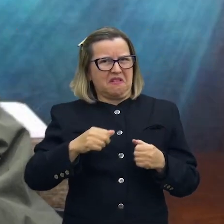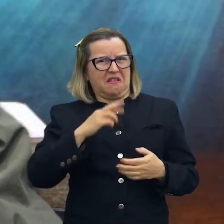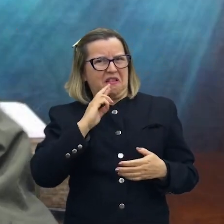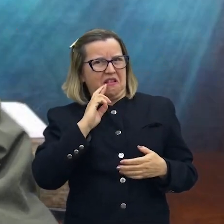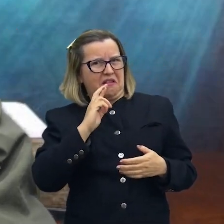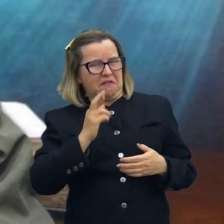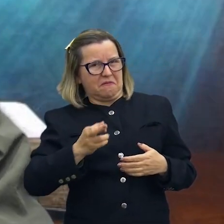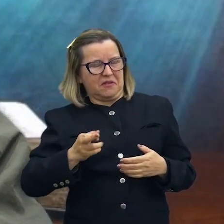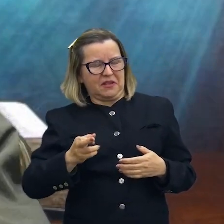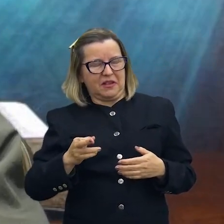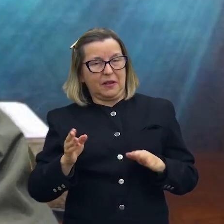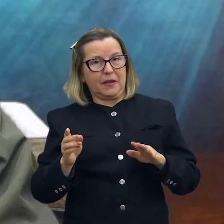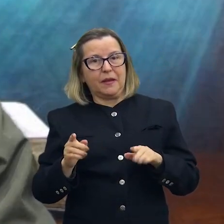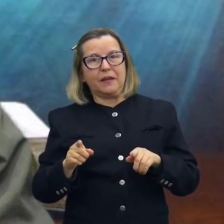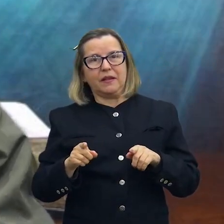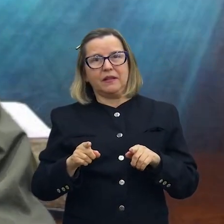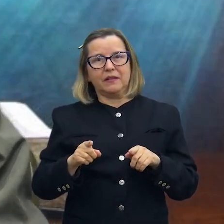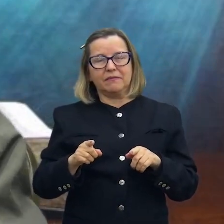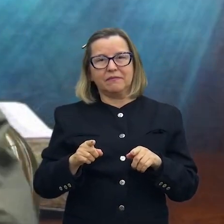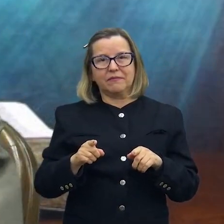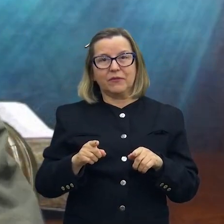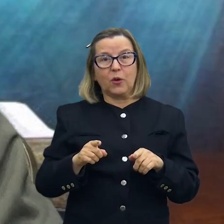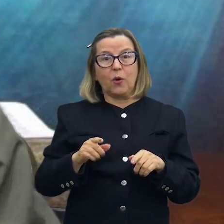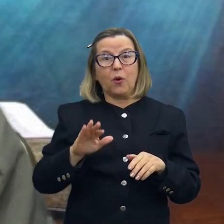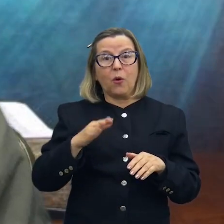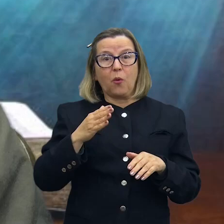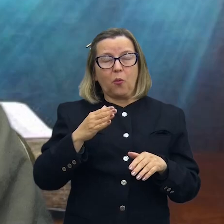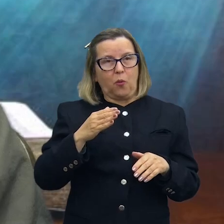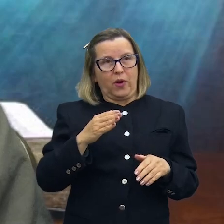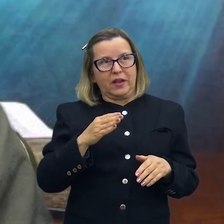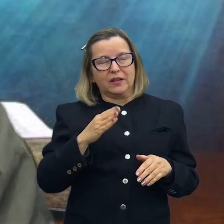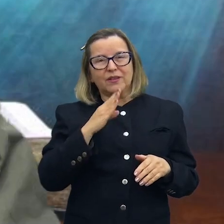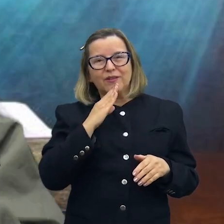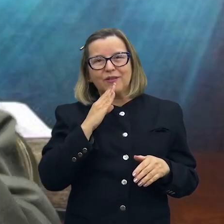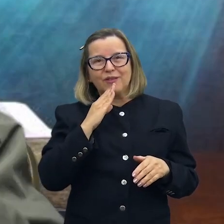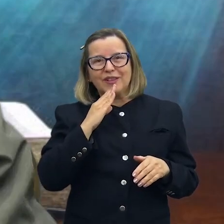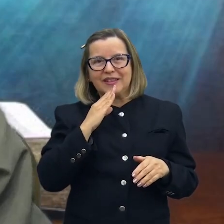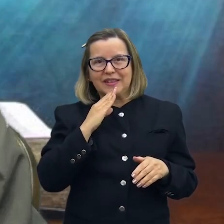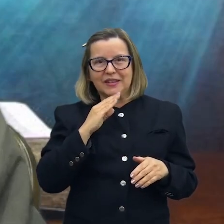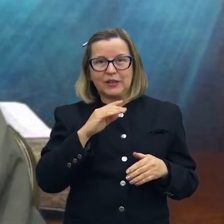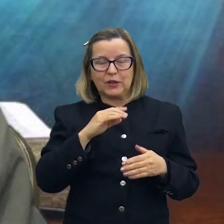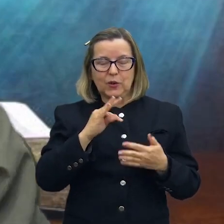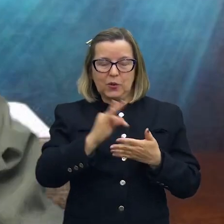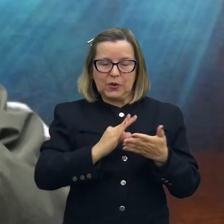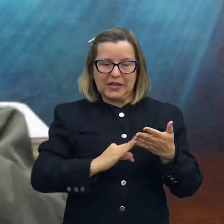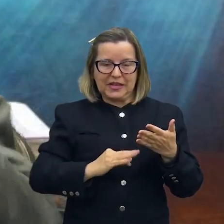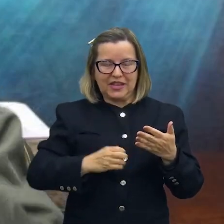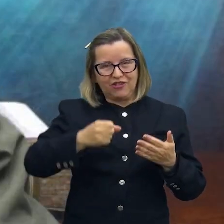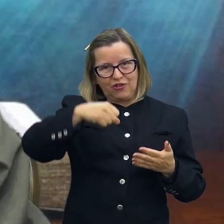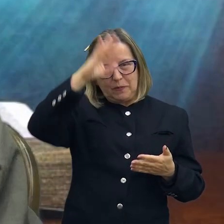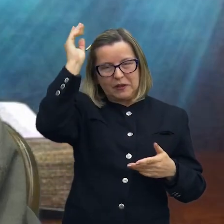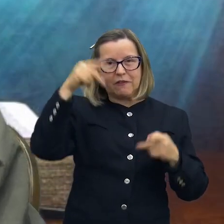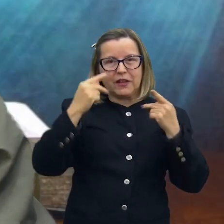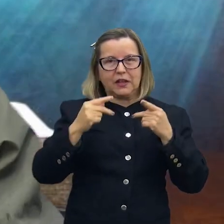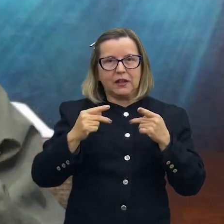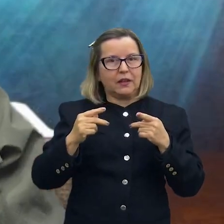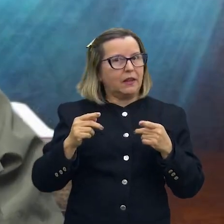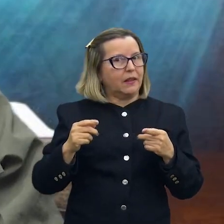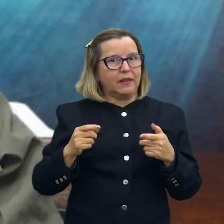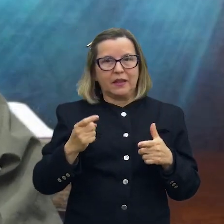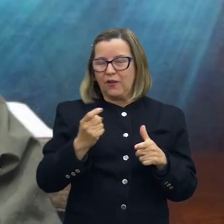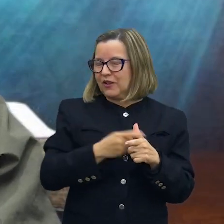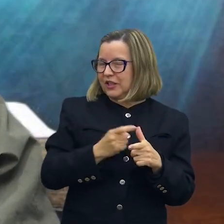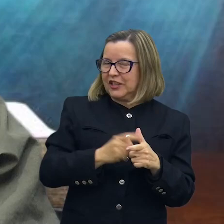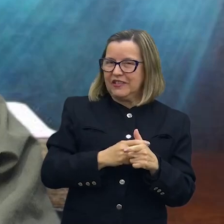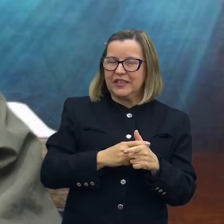assim, Romanos 13:8, não devais nada a ninguém. Você pode ter muita coisa, você pode ter muita racionalidade, mas eu